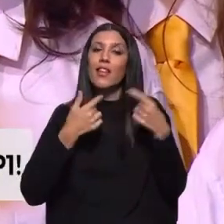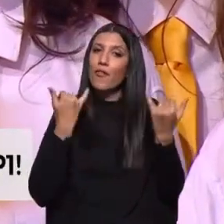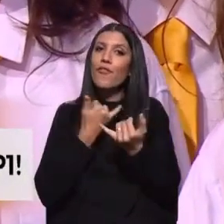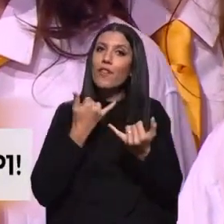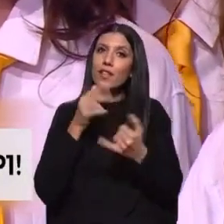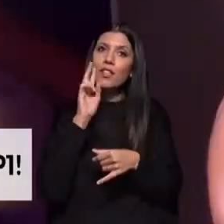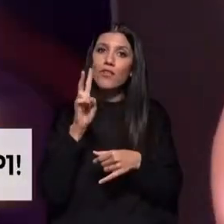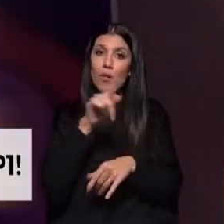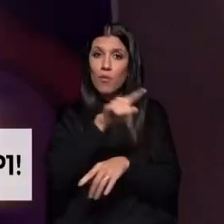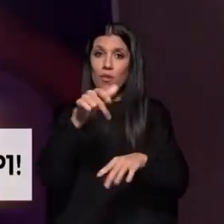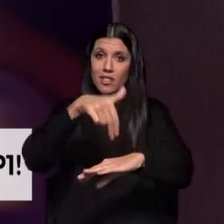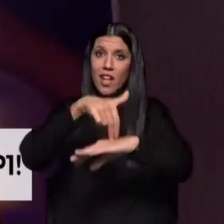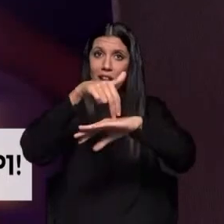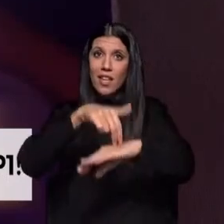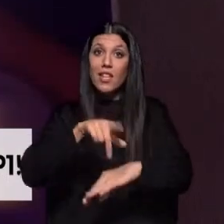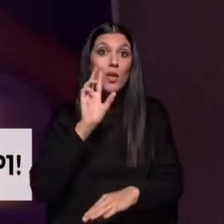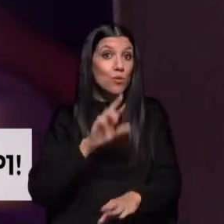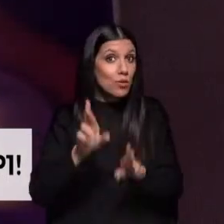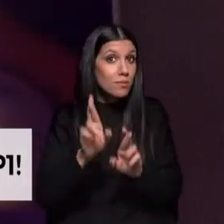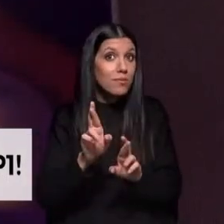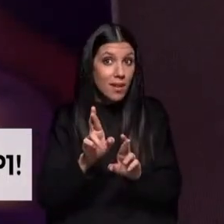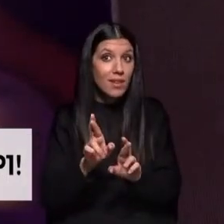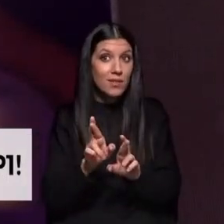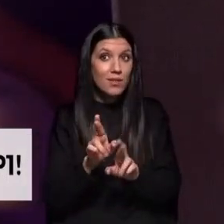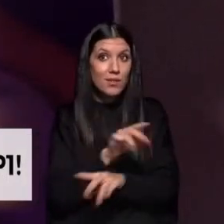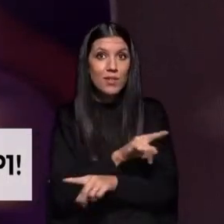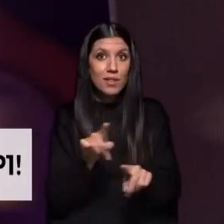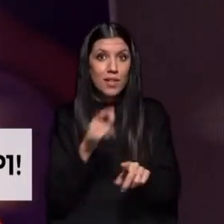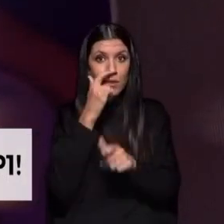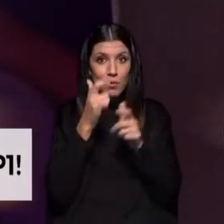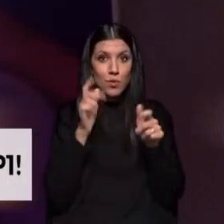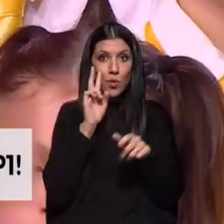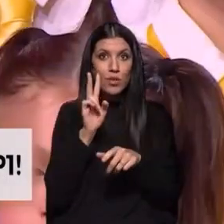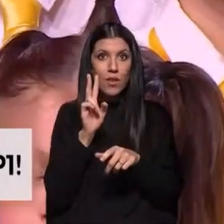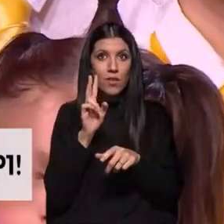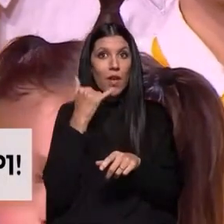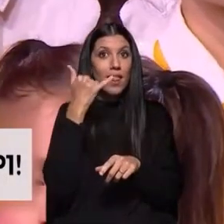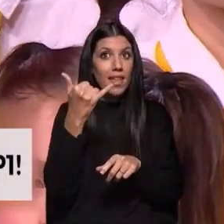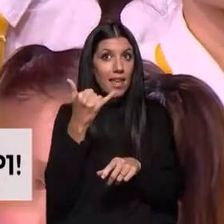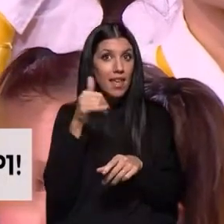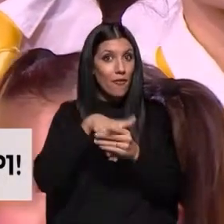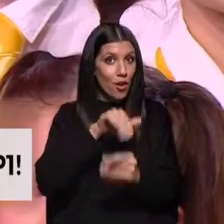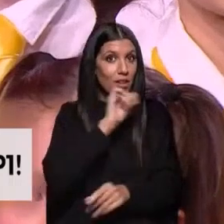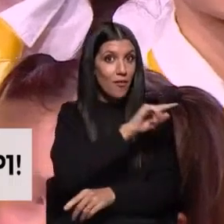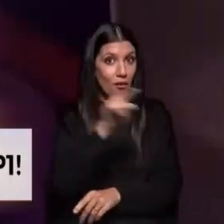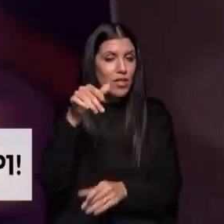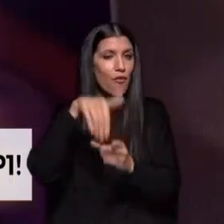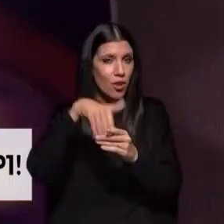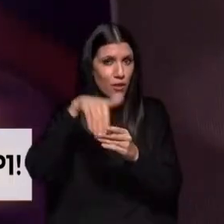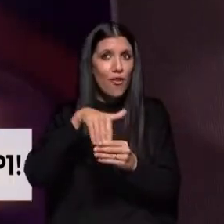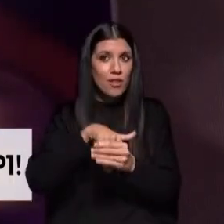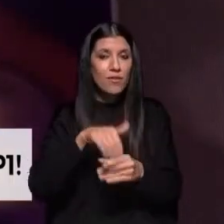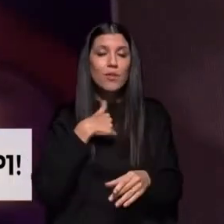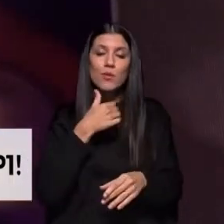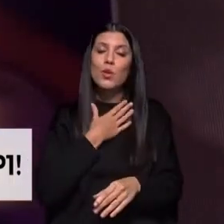por estarem aqui. E mais, eu espero sinceramente que as pessoas lá em casa votem em vocês, que votem muito, porque eu